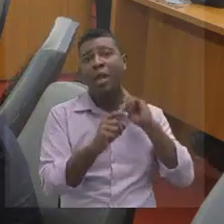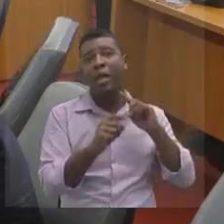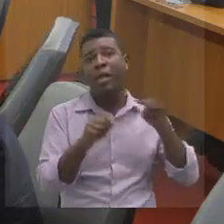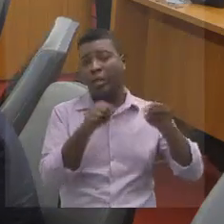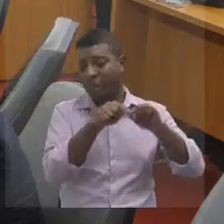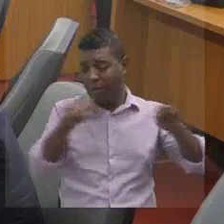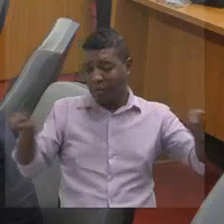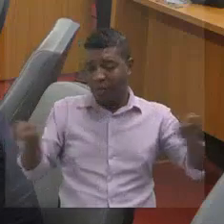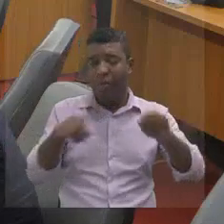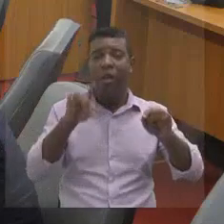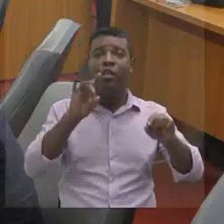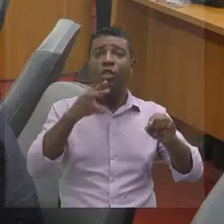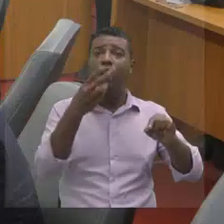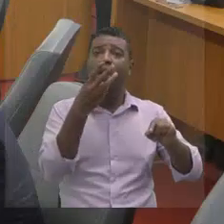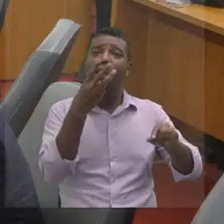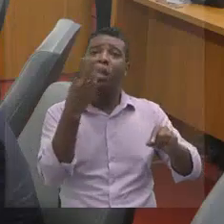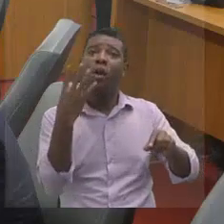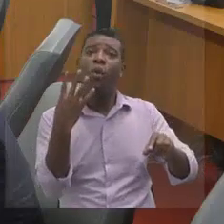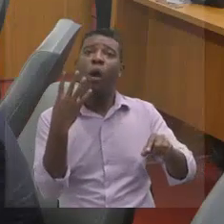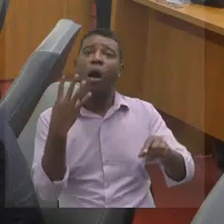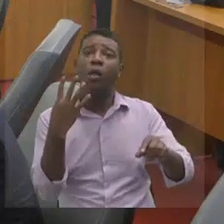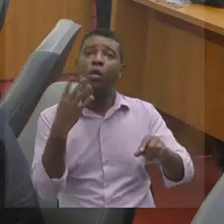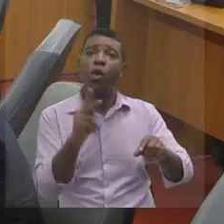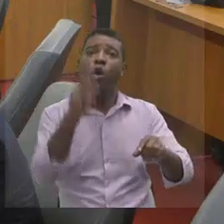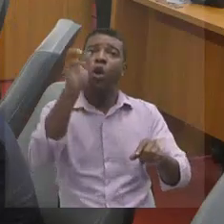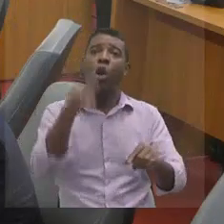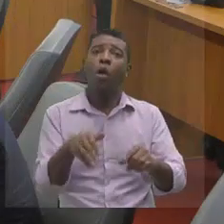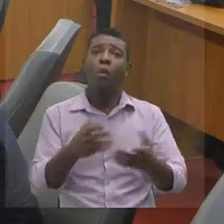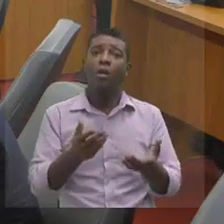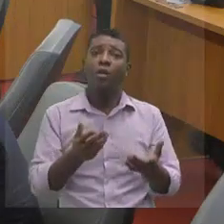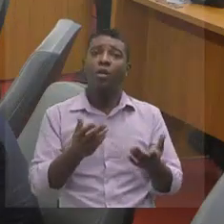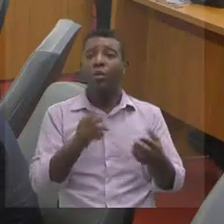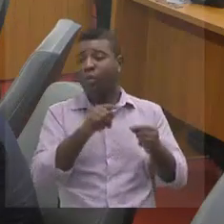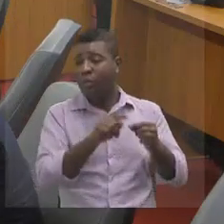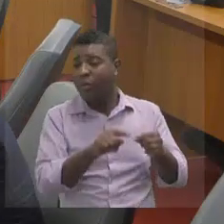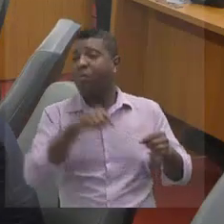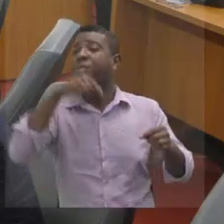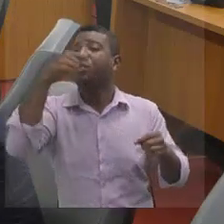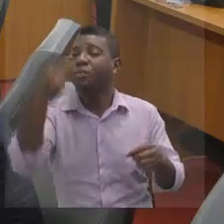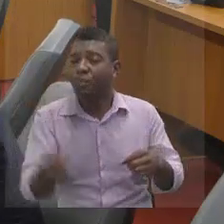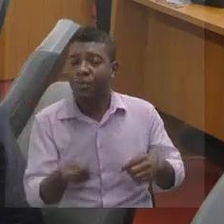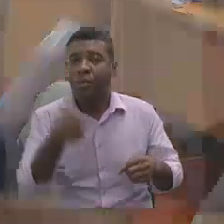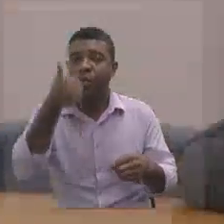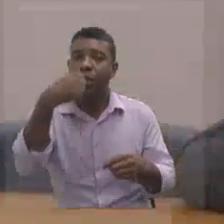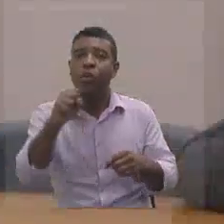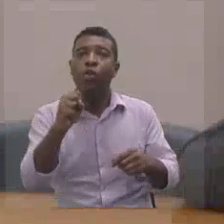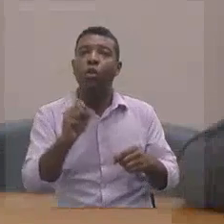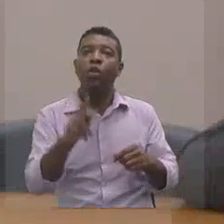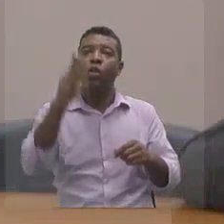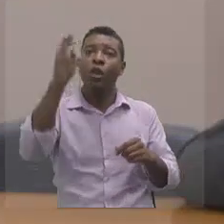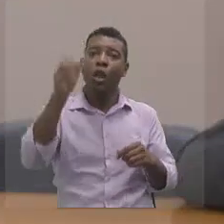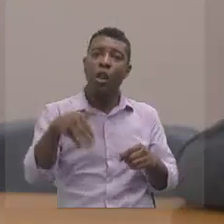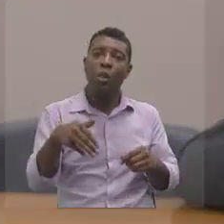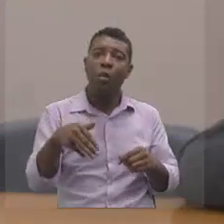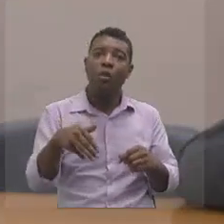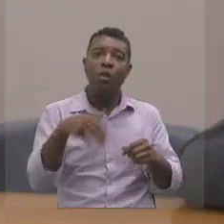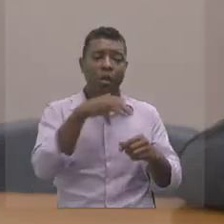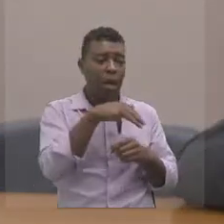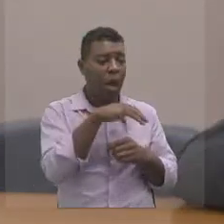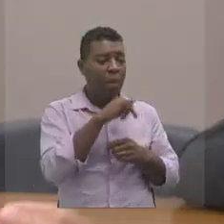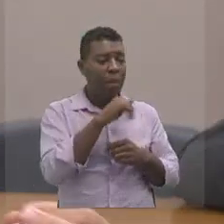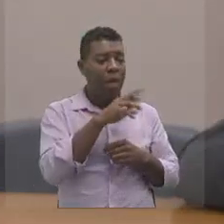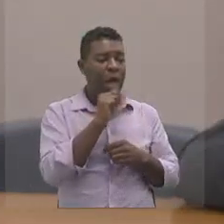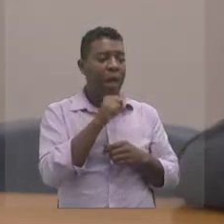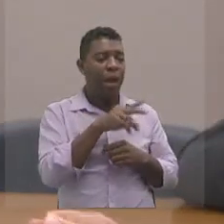34 km e logo em seguida nós temos 18 km que liga Mirandópolis em Taiobeiras